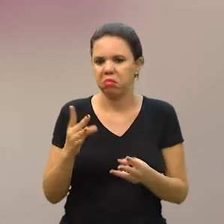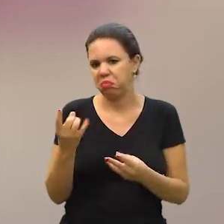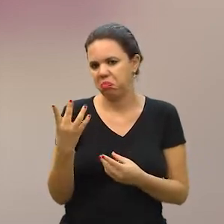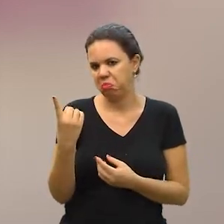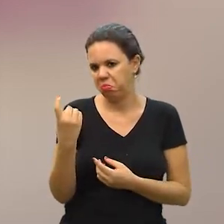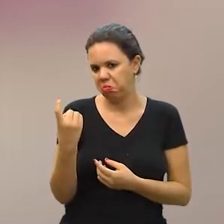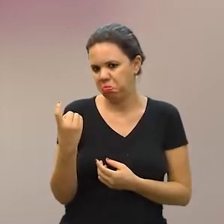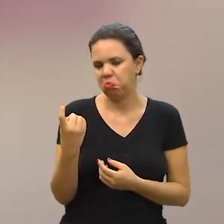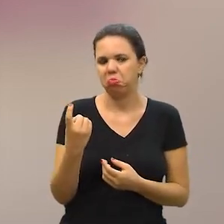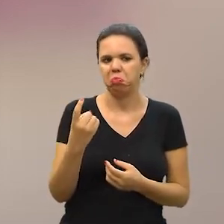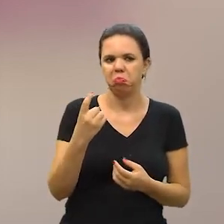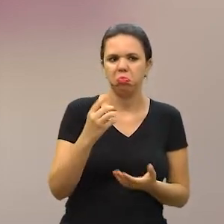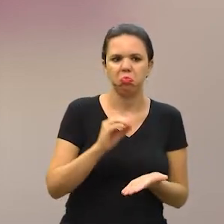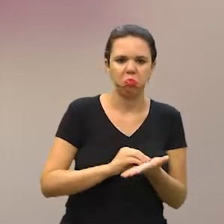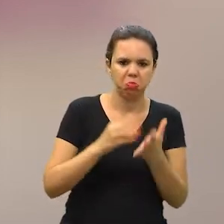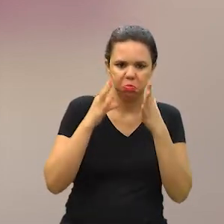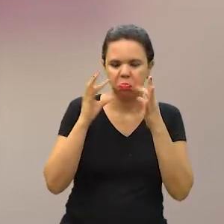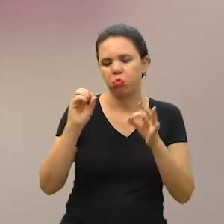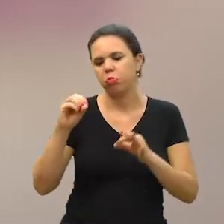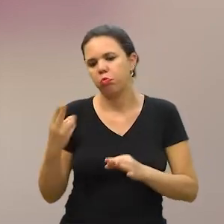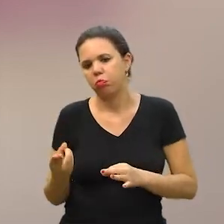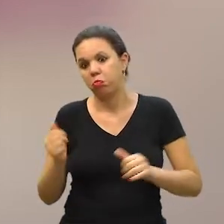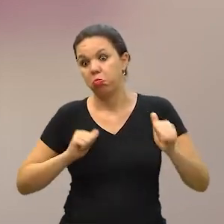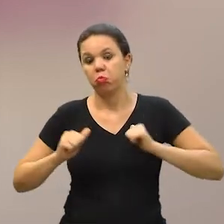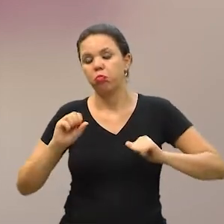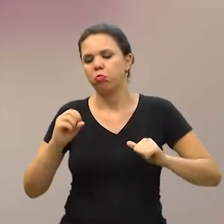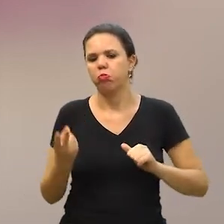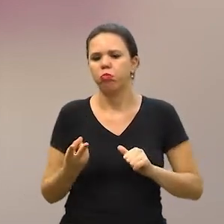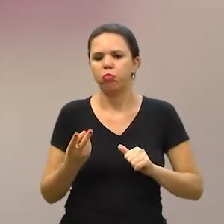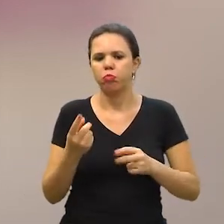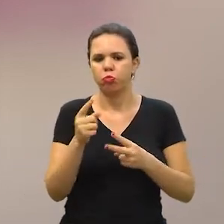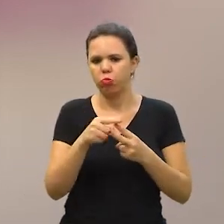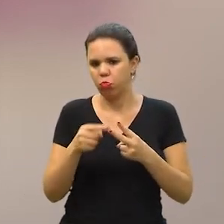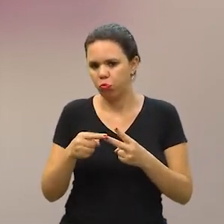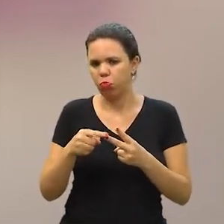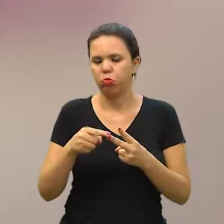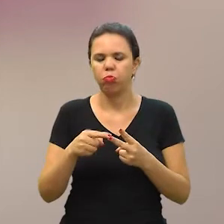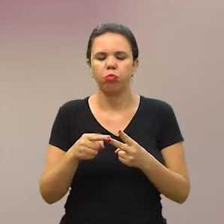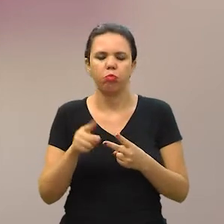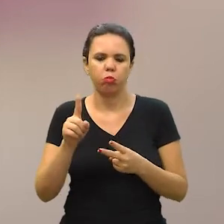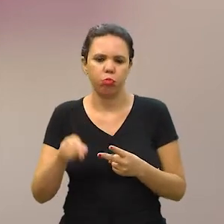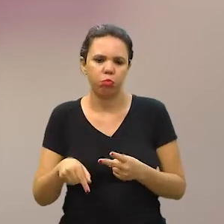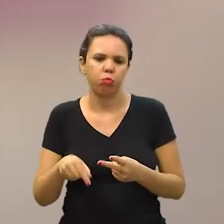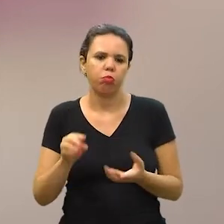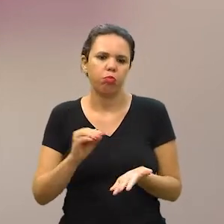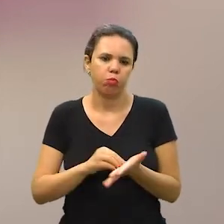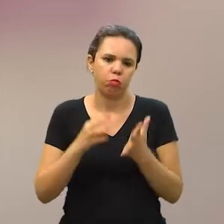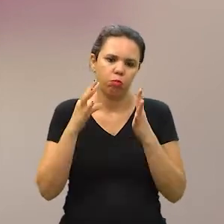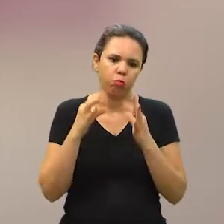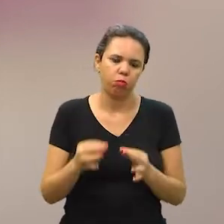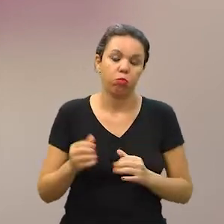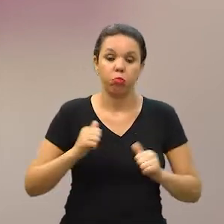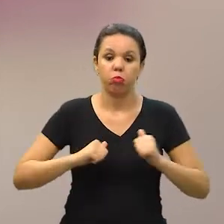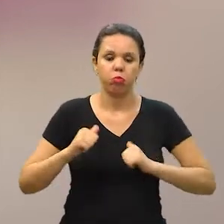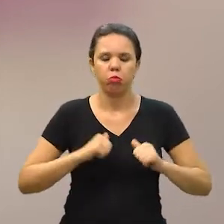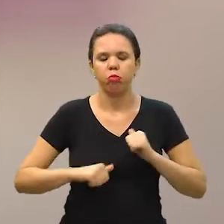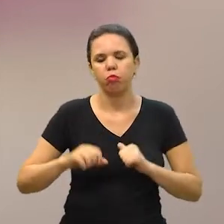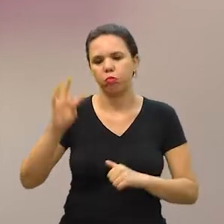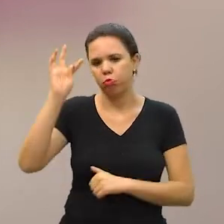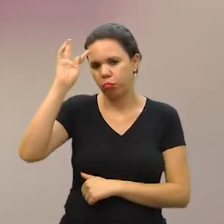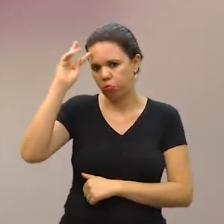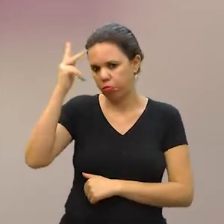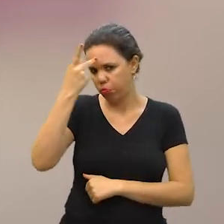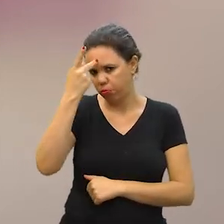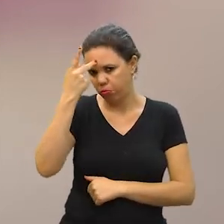só uma dessas questões ou que apresentam o tipo combinado que a gente diz, né, que na verdade, quando a gente fala do TDAH